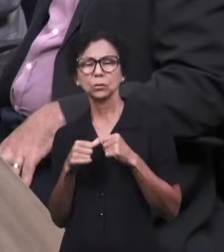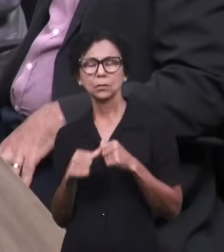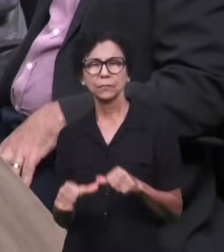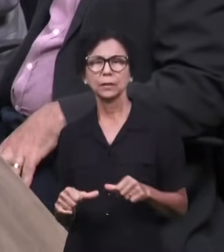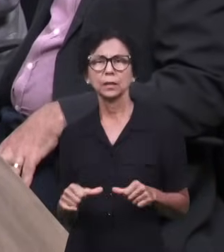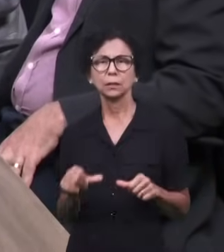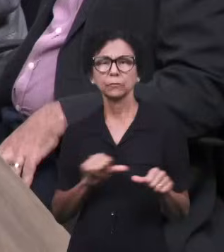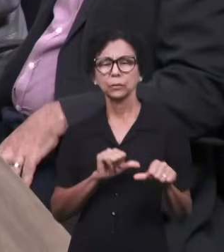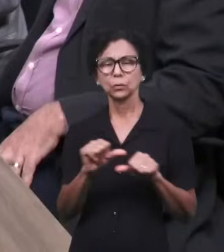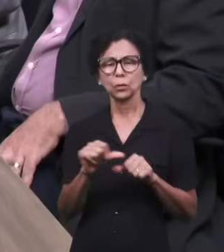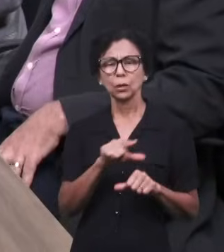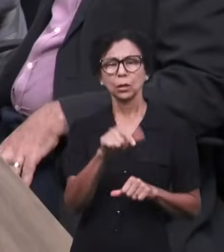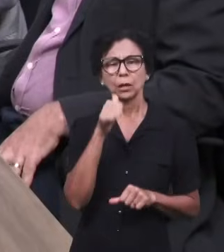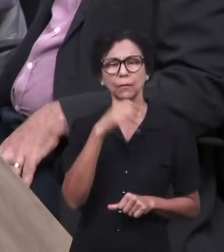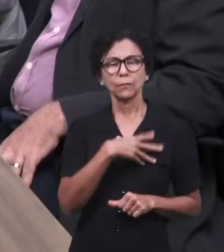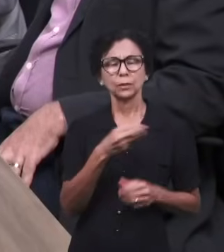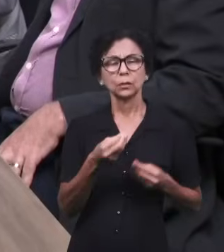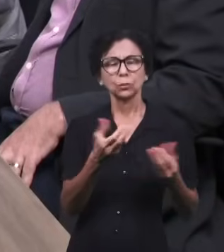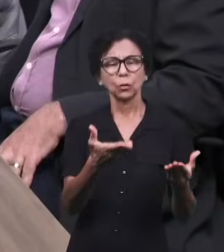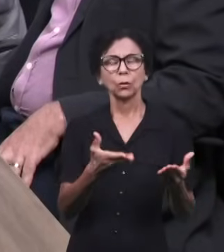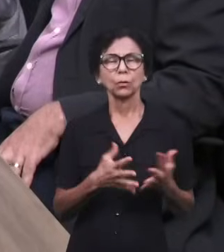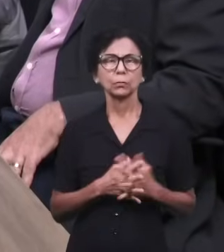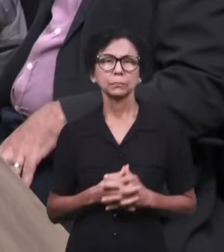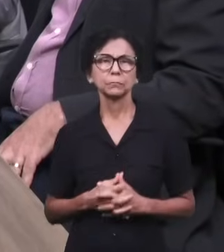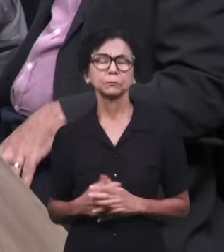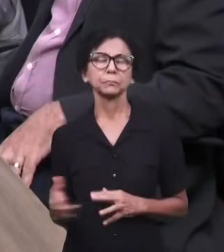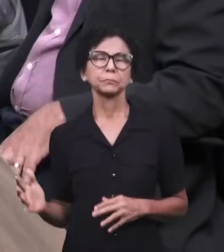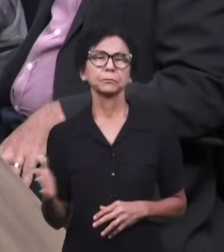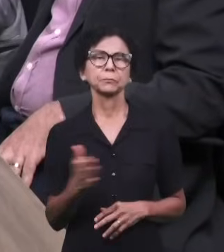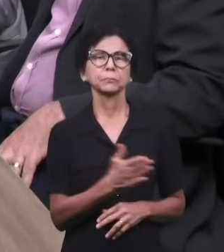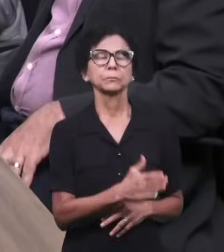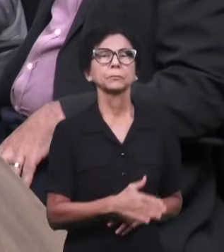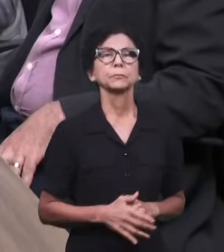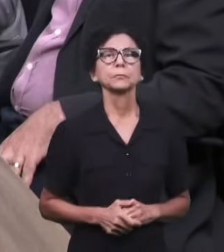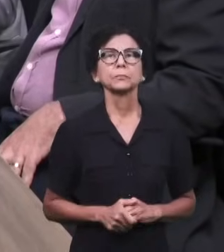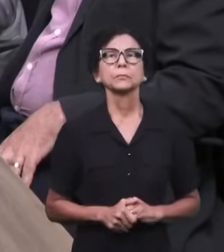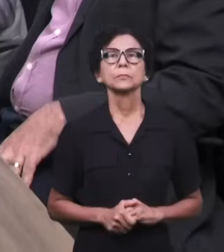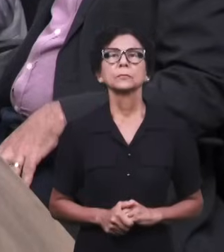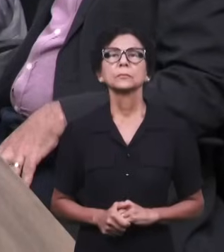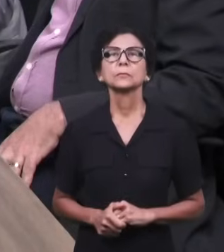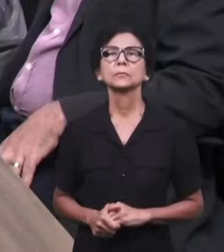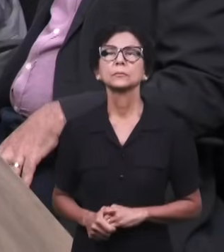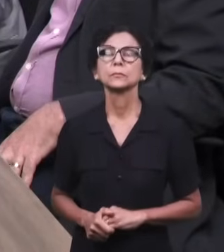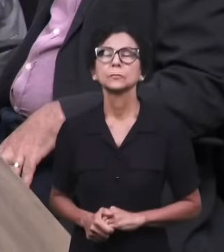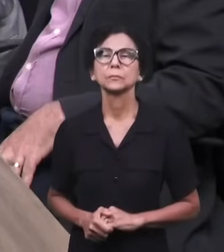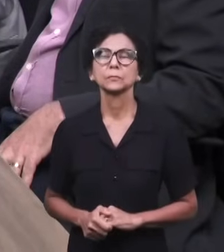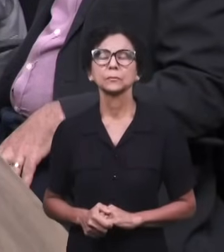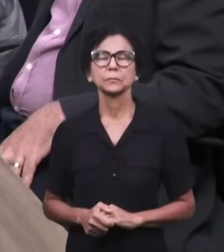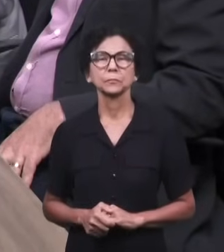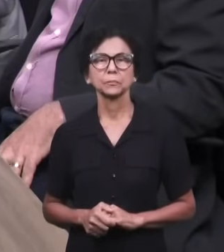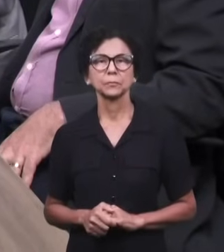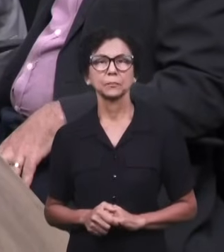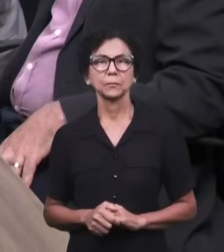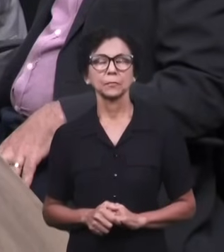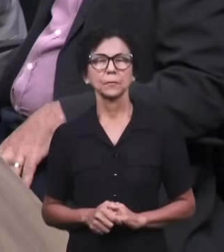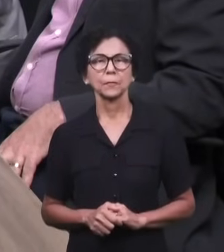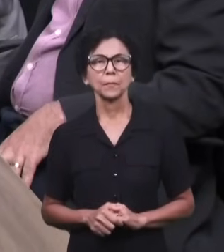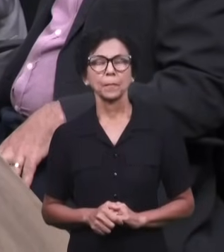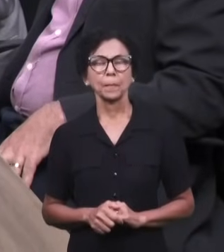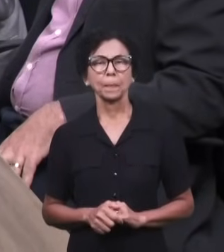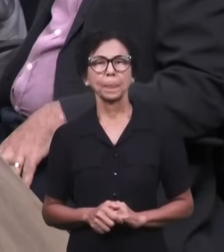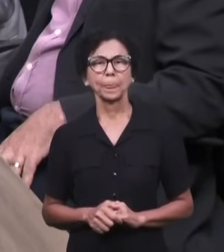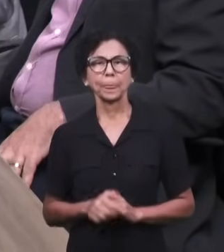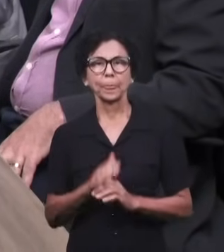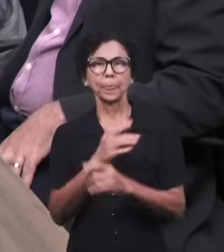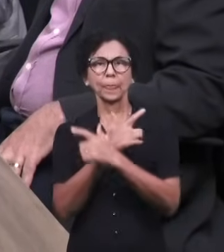estamos vivendo, também essa experiência de Abraão com Ló, voltando um pouquinho aqui na intercessão. A Bíblia diz que